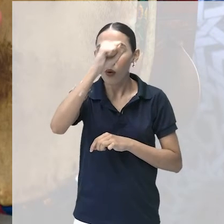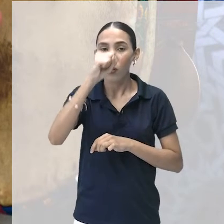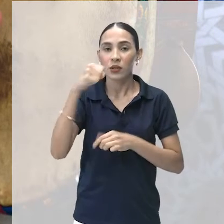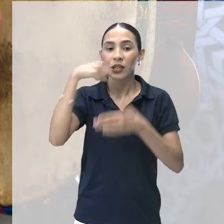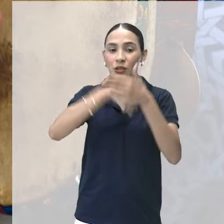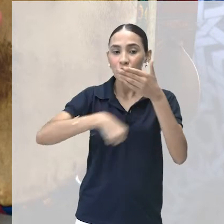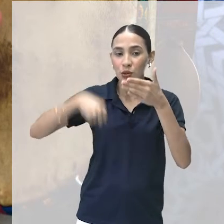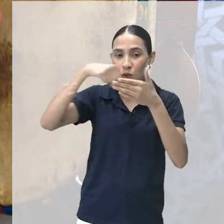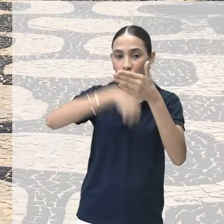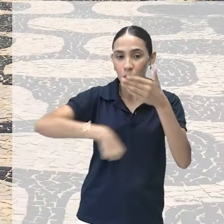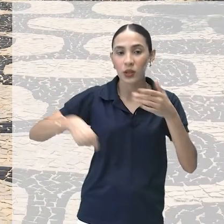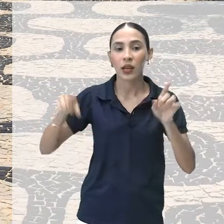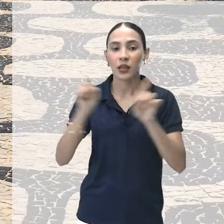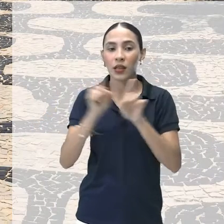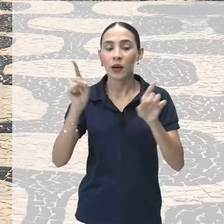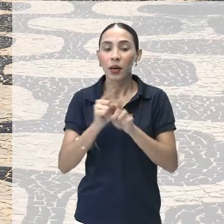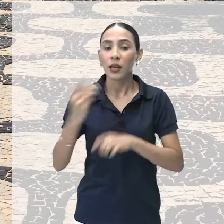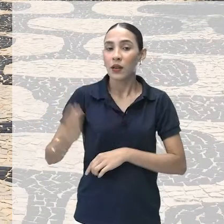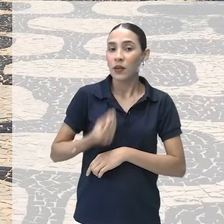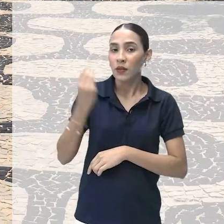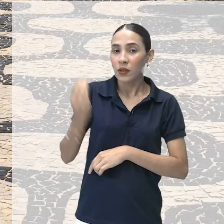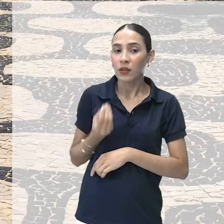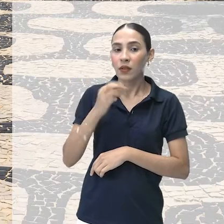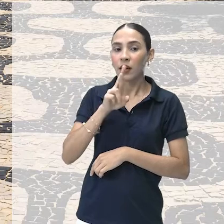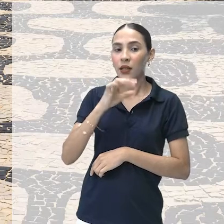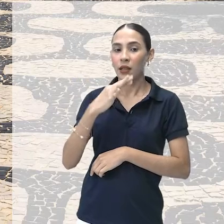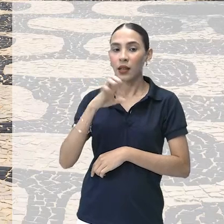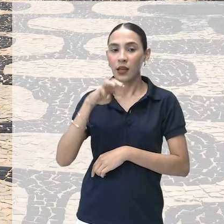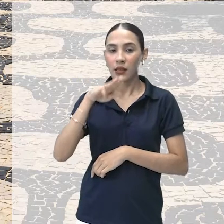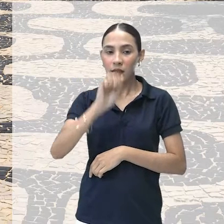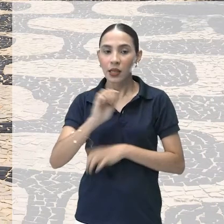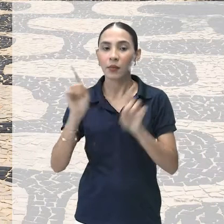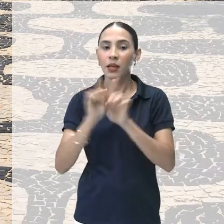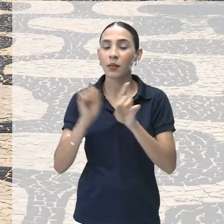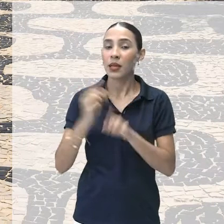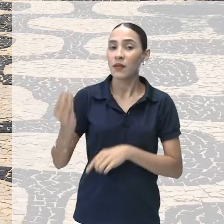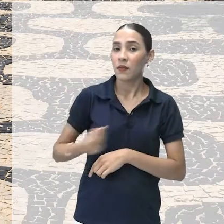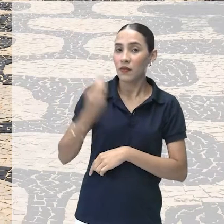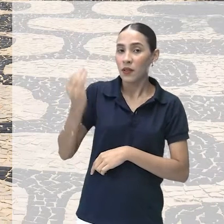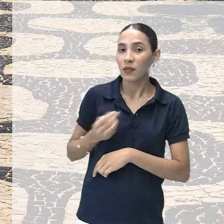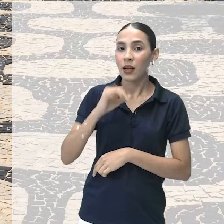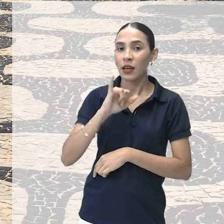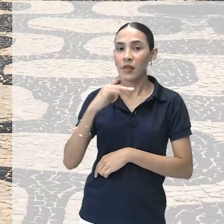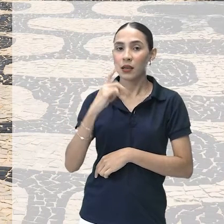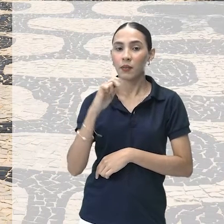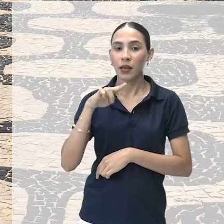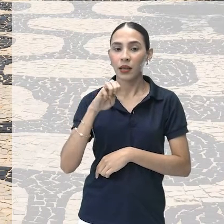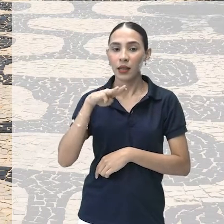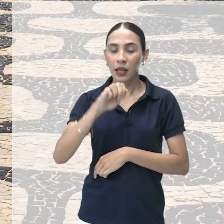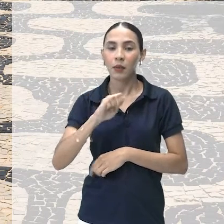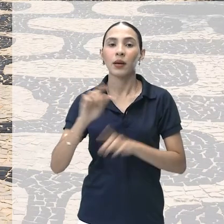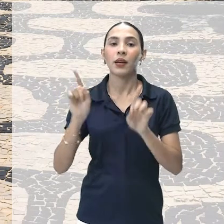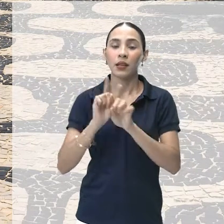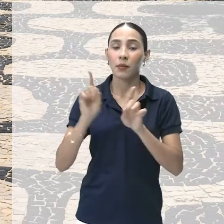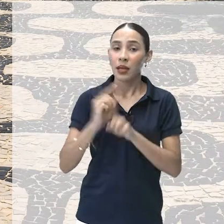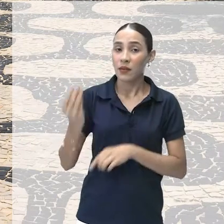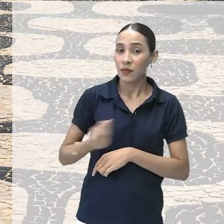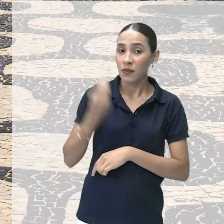sobre mim. Viva Iracema, viva Ipanema, viva